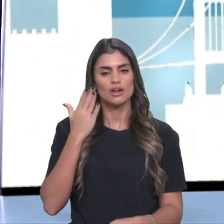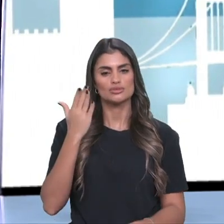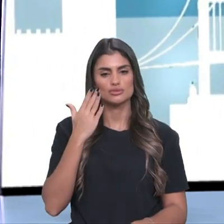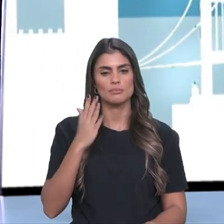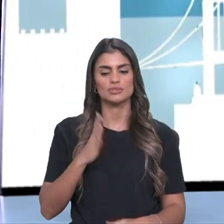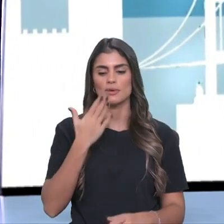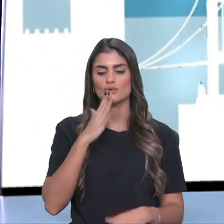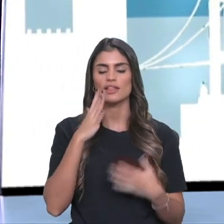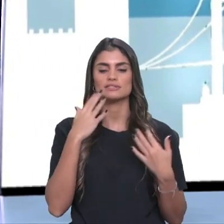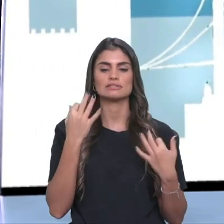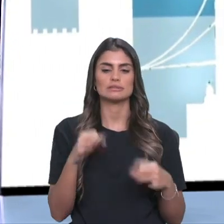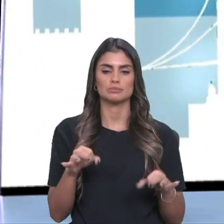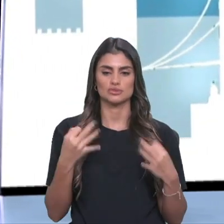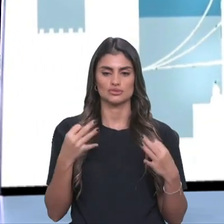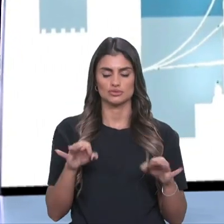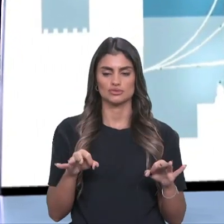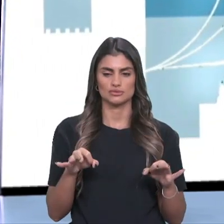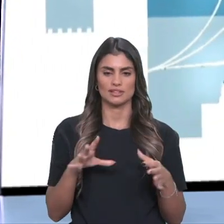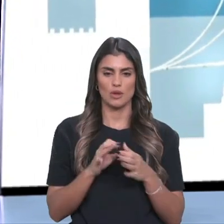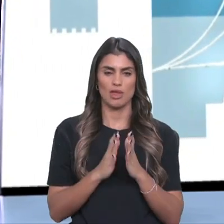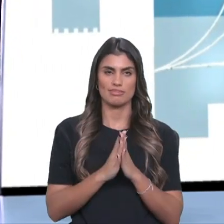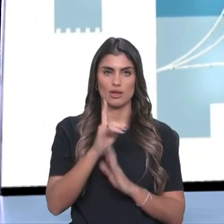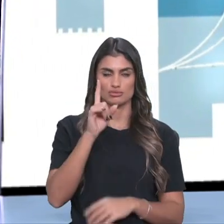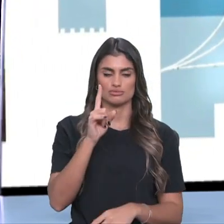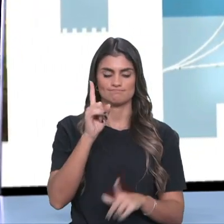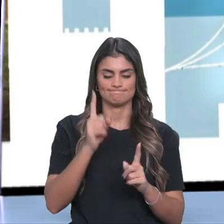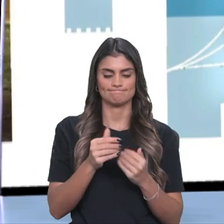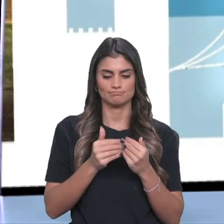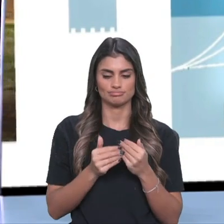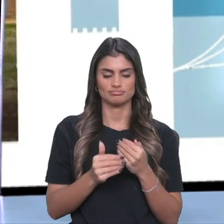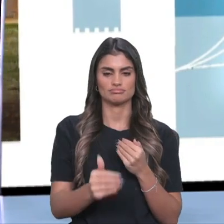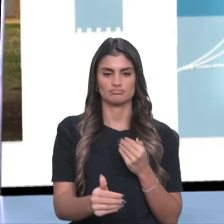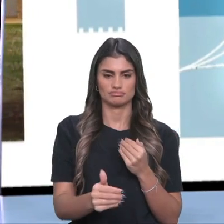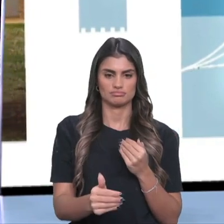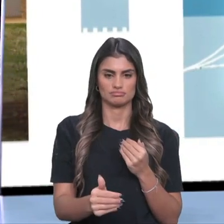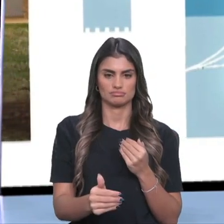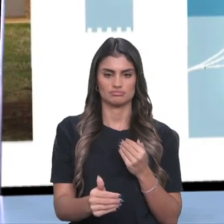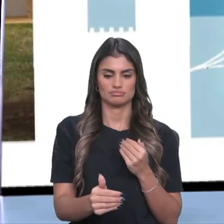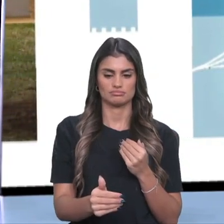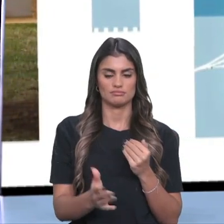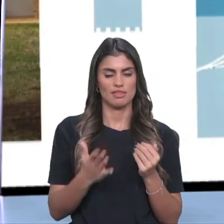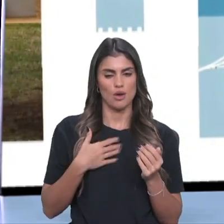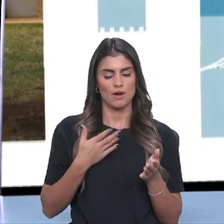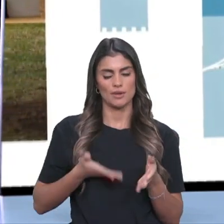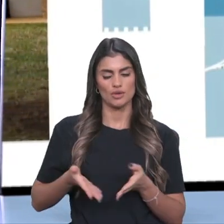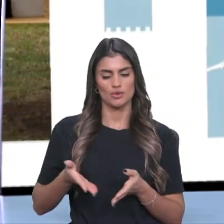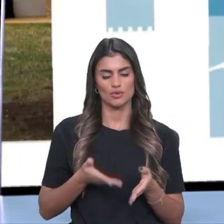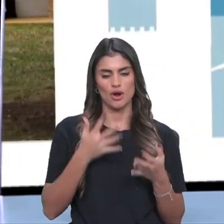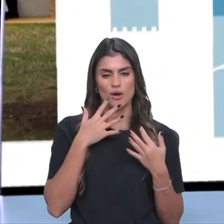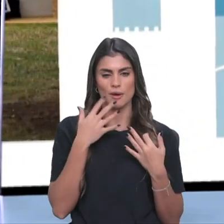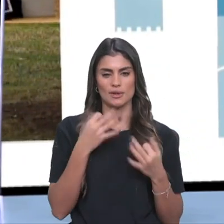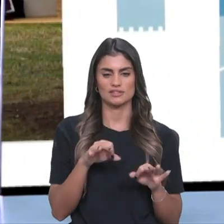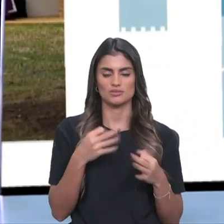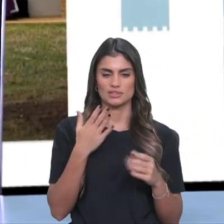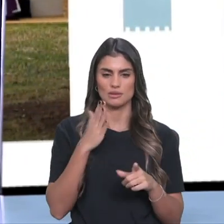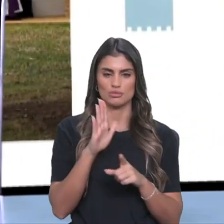atitude humilde relativamente a Deus. E é a partir daí que, de certa forma, Ele nos ilumina. Eu costumo dar